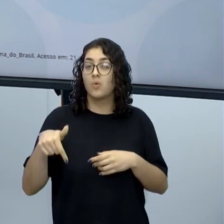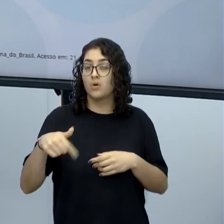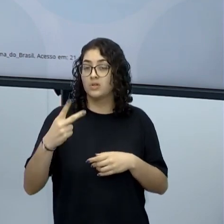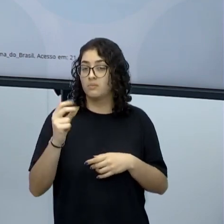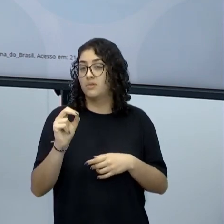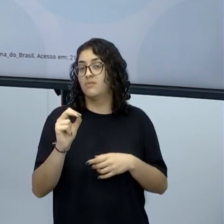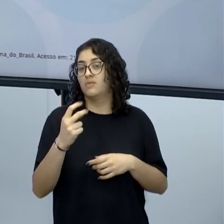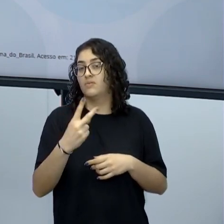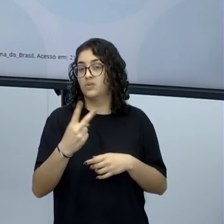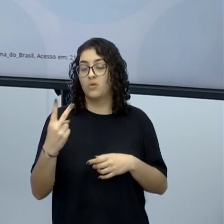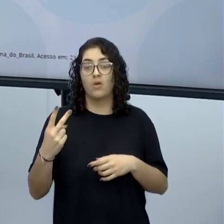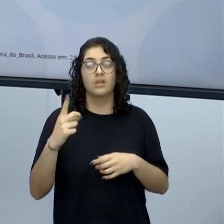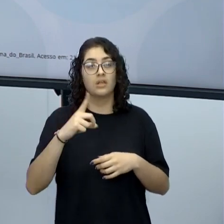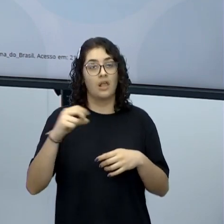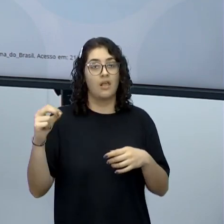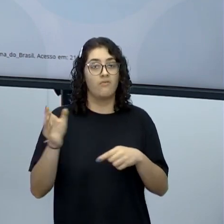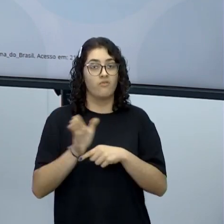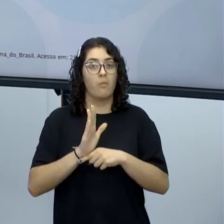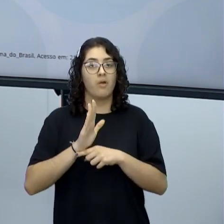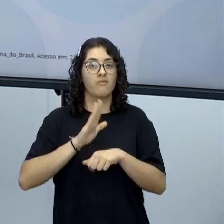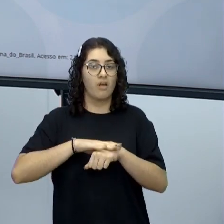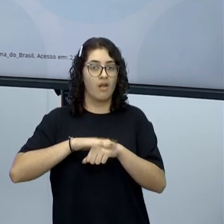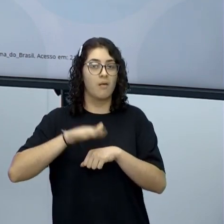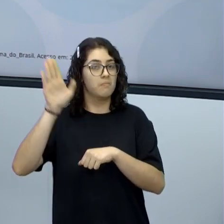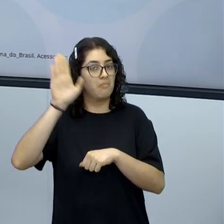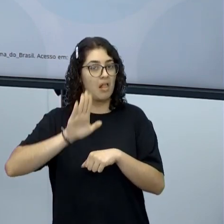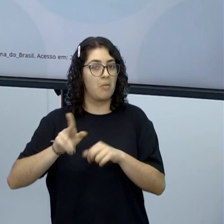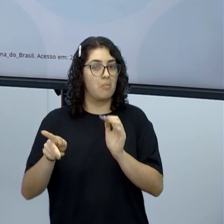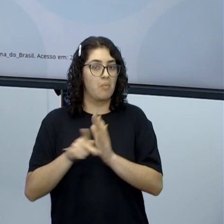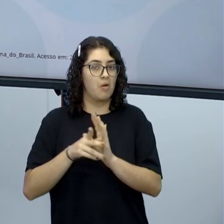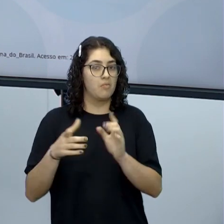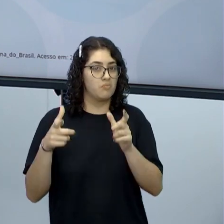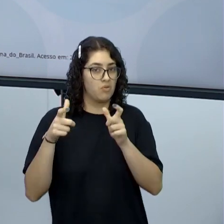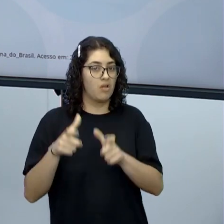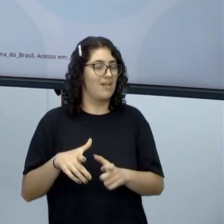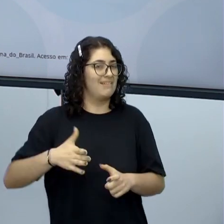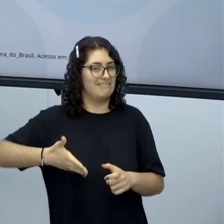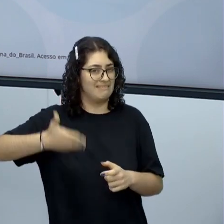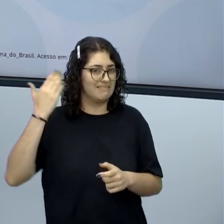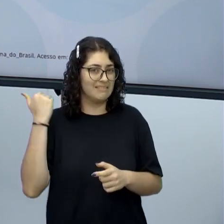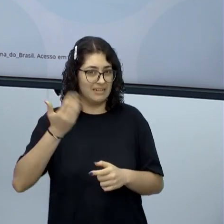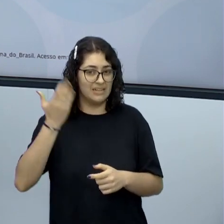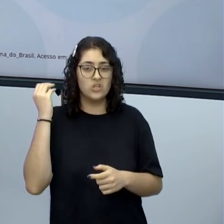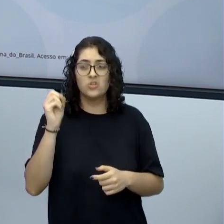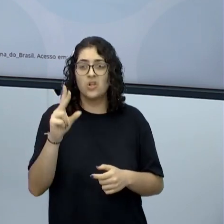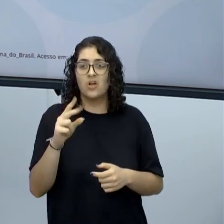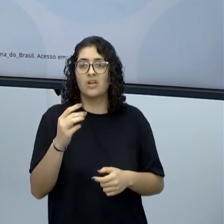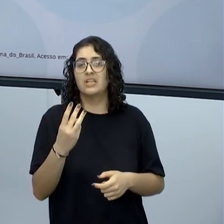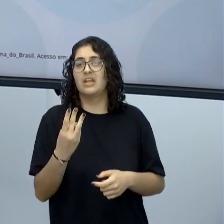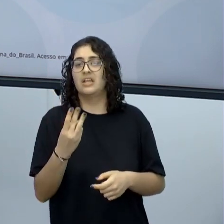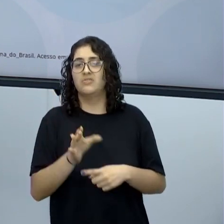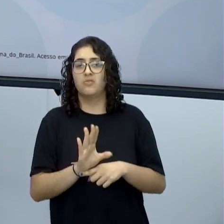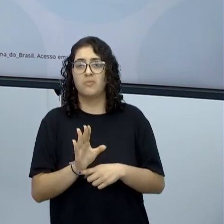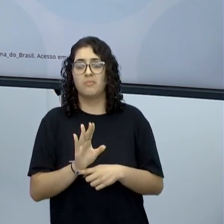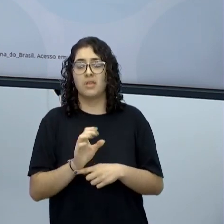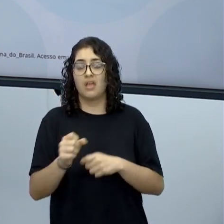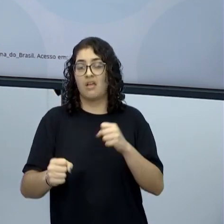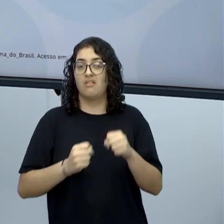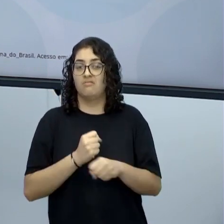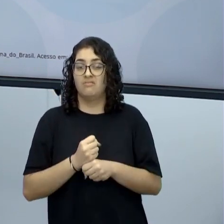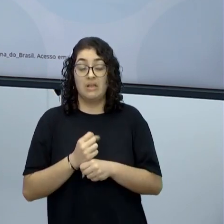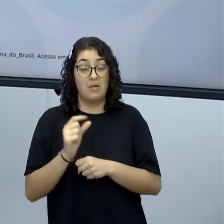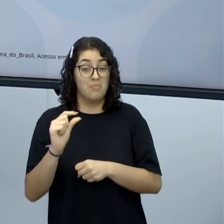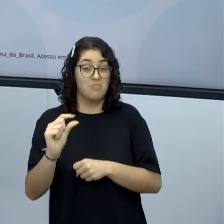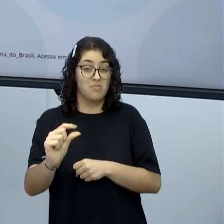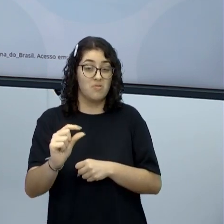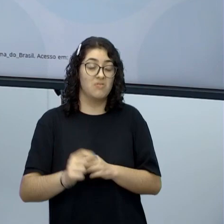em 2022, né? Em 1990, 92 tinham 3 filmes por ano, então é muito pouco filme. Você tem a